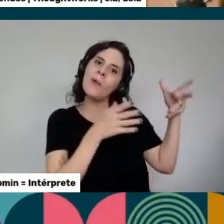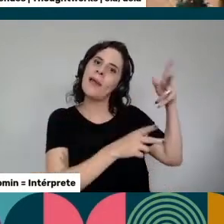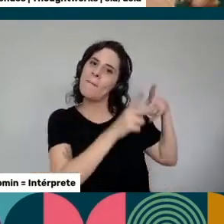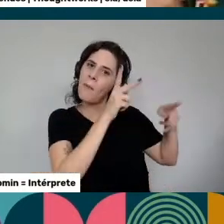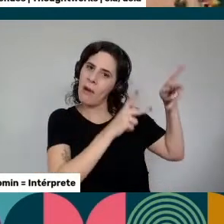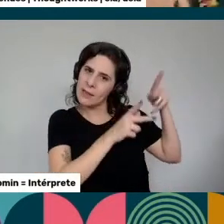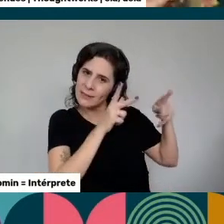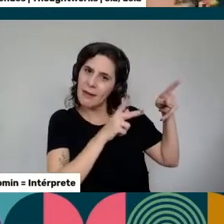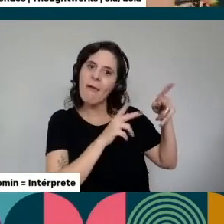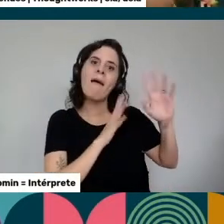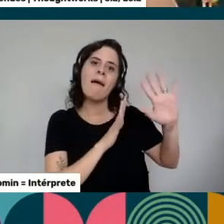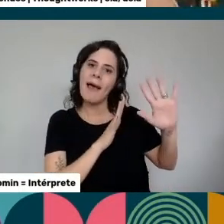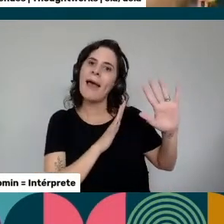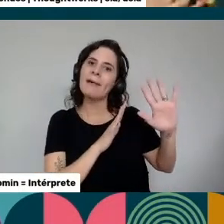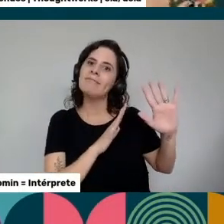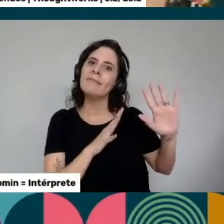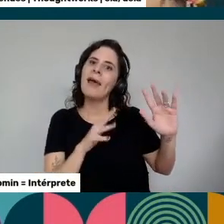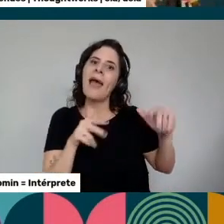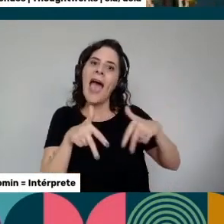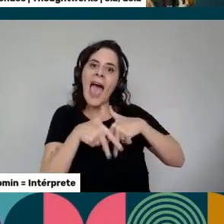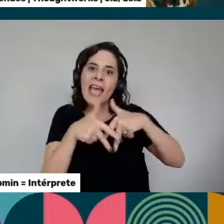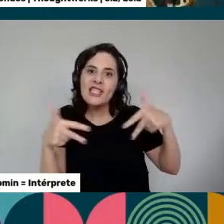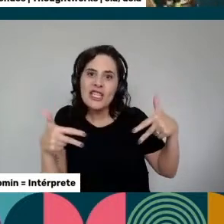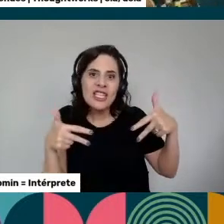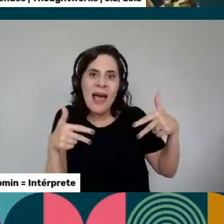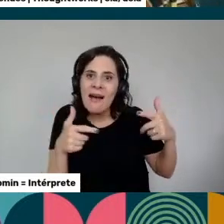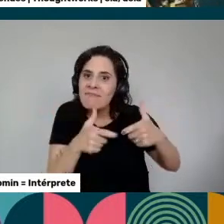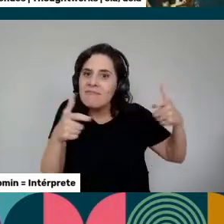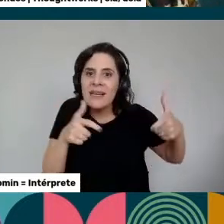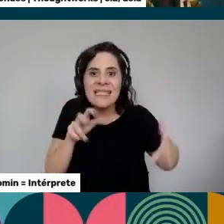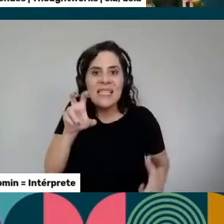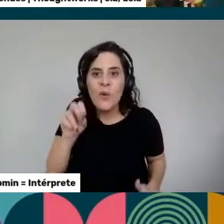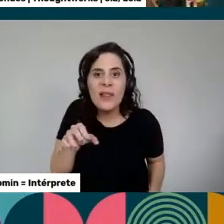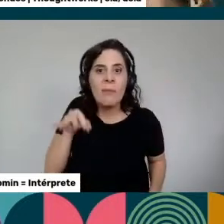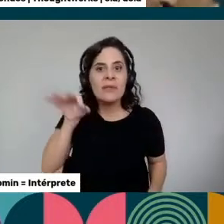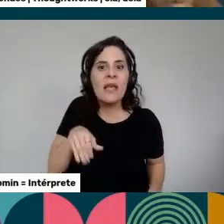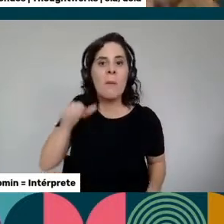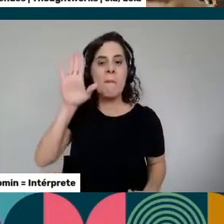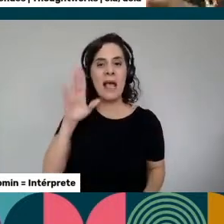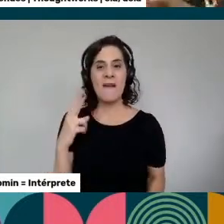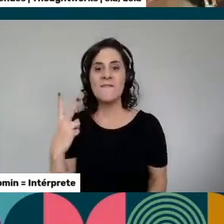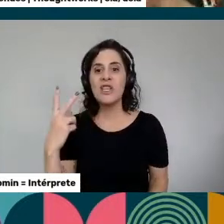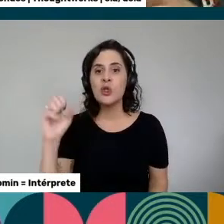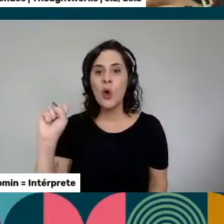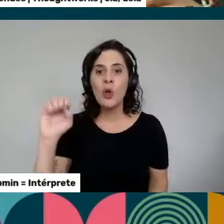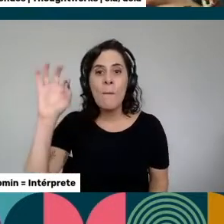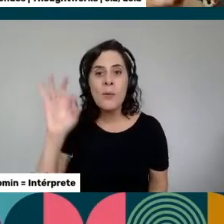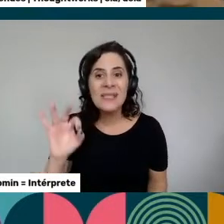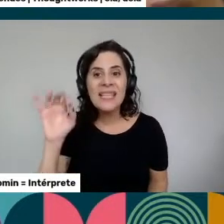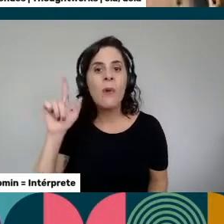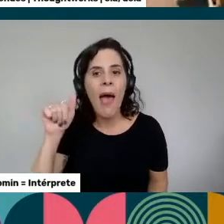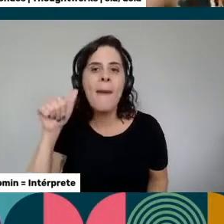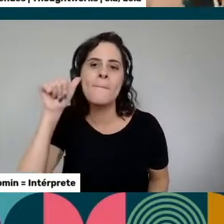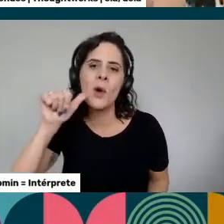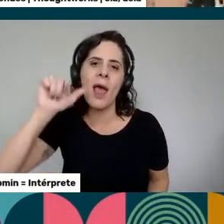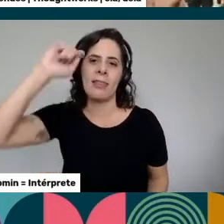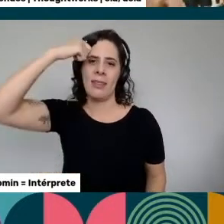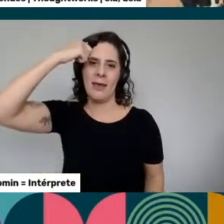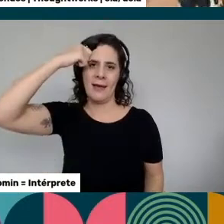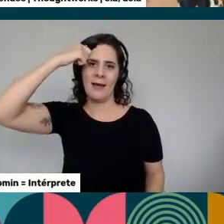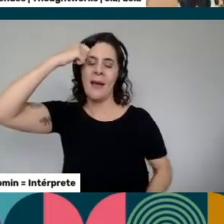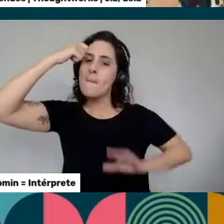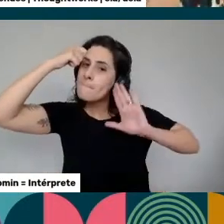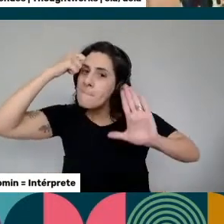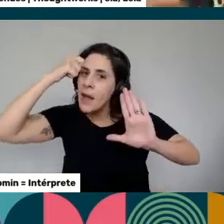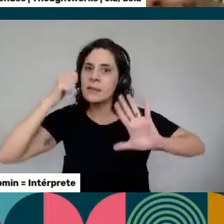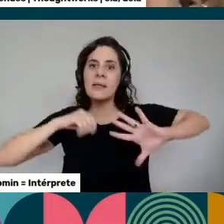grupo étnico desse país, 28%, né, da nossa população é formado por mulheres negras, mas é também